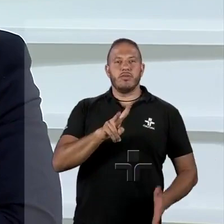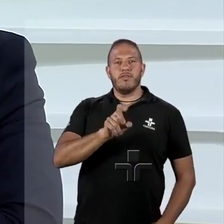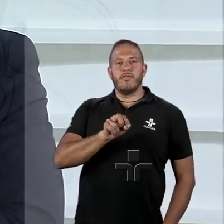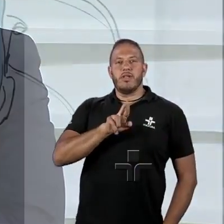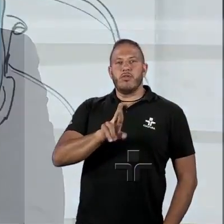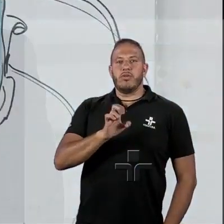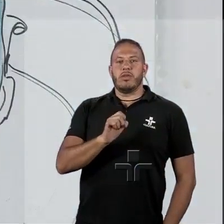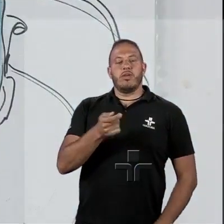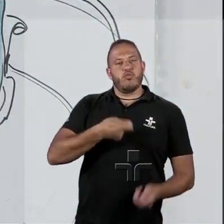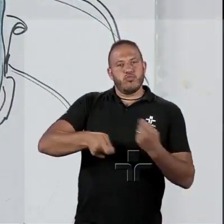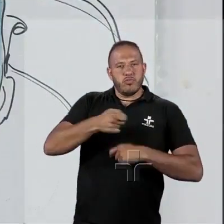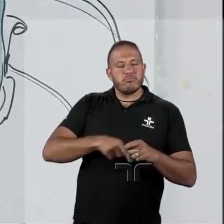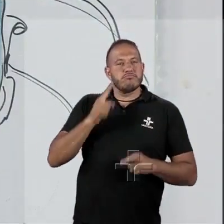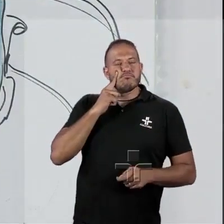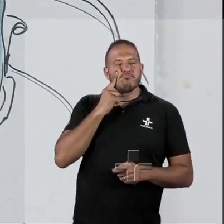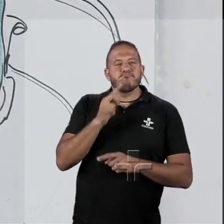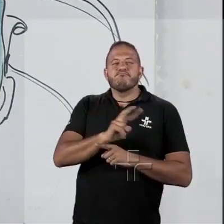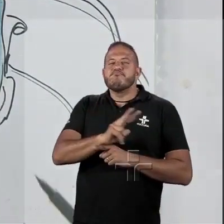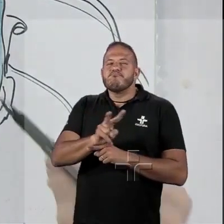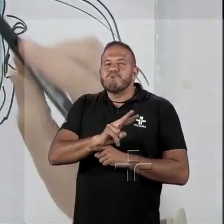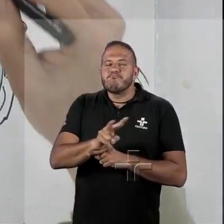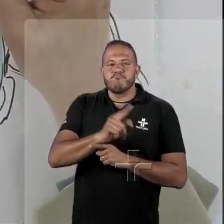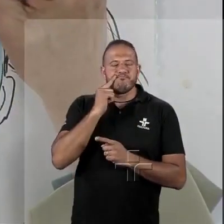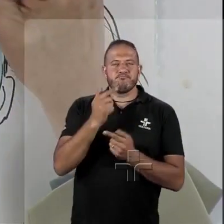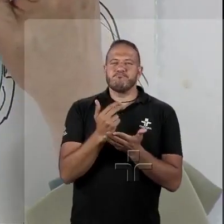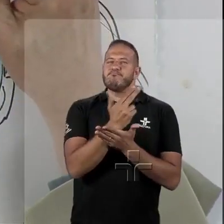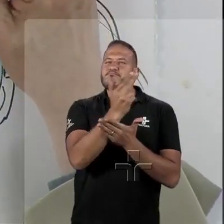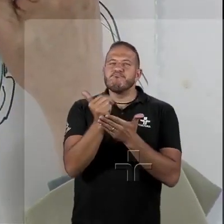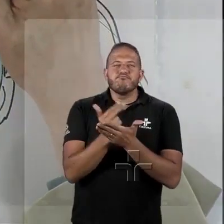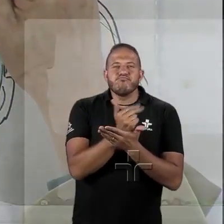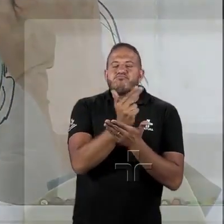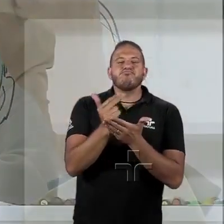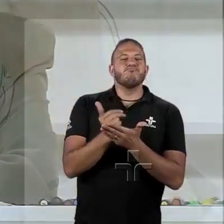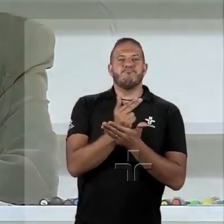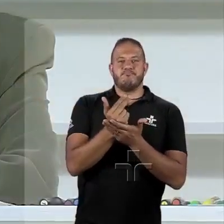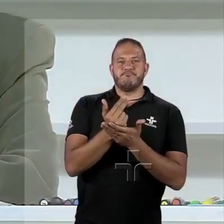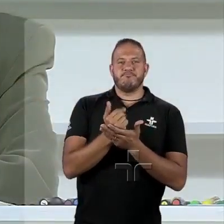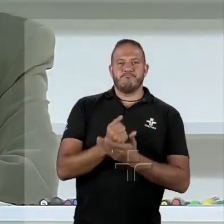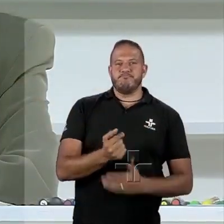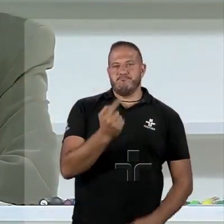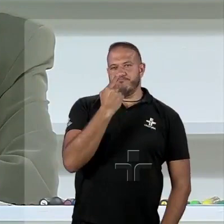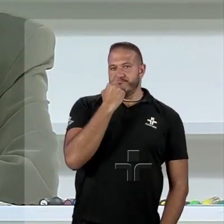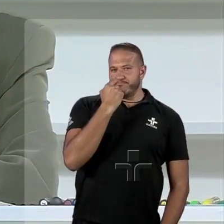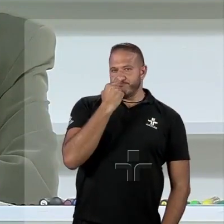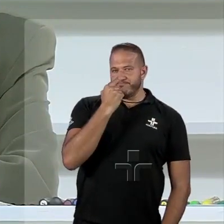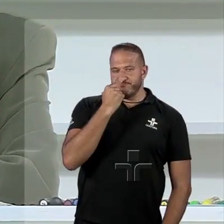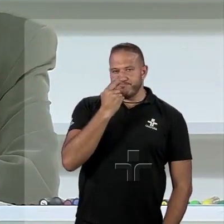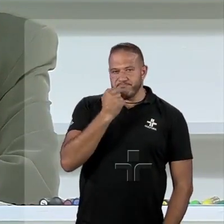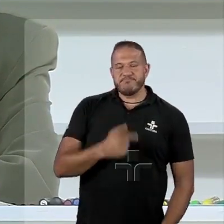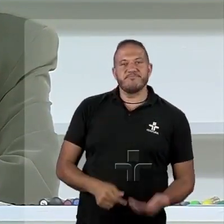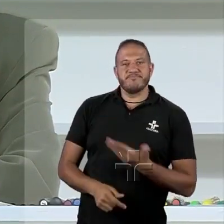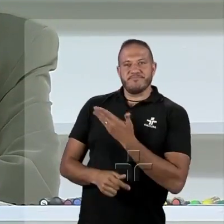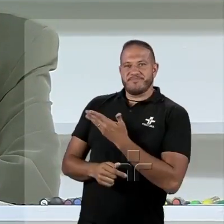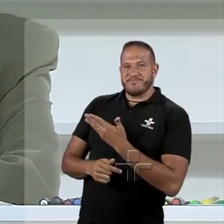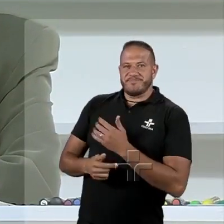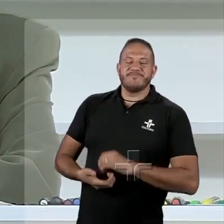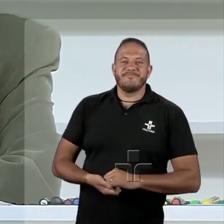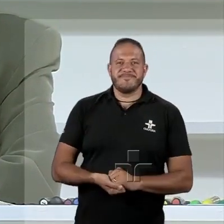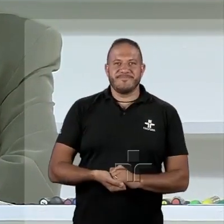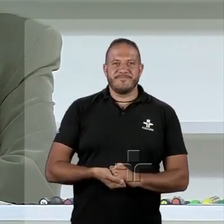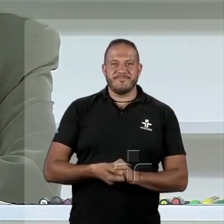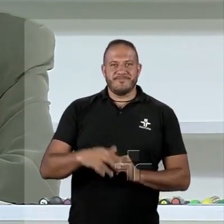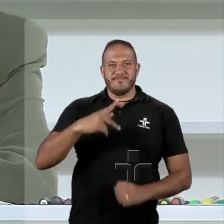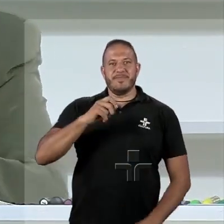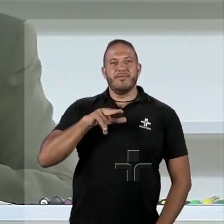Econômico. Somos supervisionados pelo nosso cartunista desgovernado, Paulo